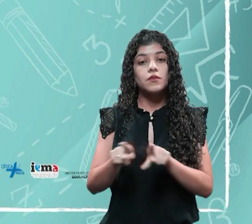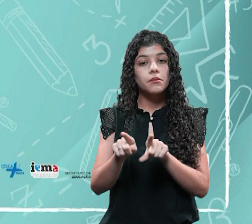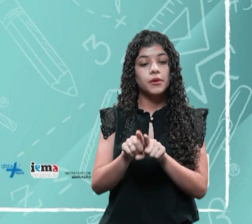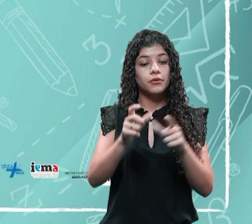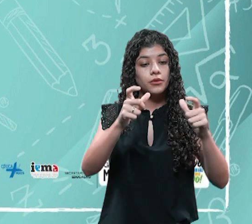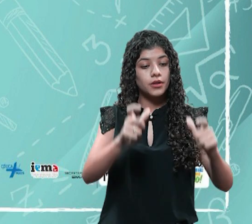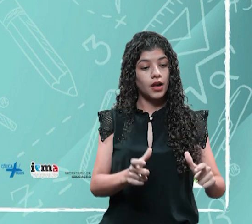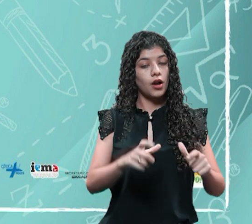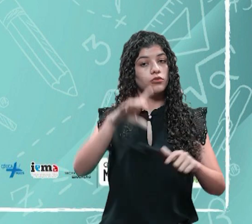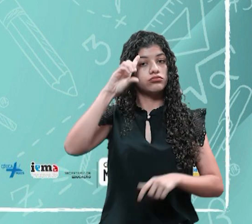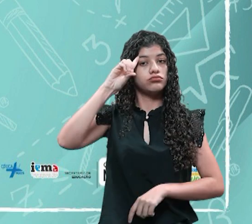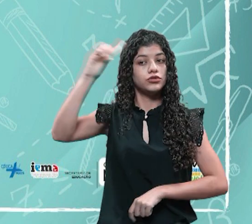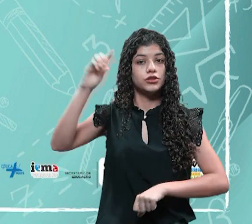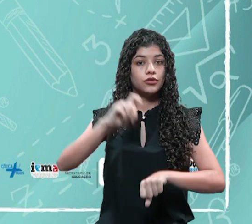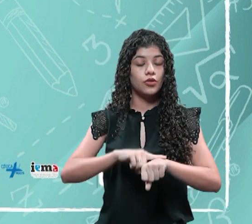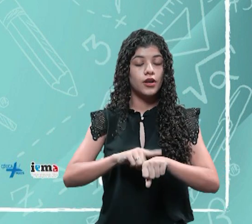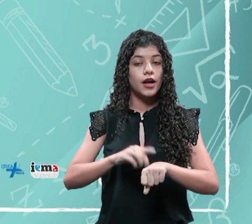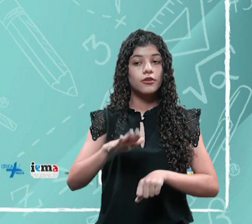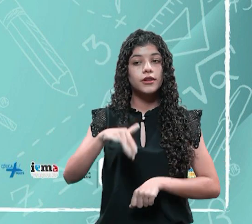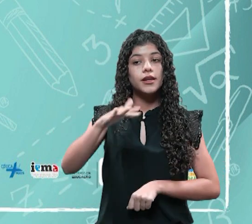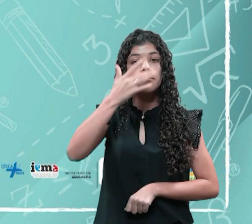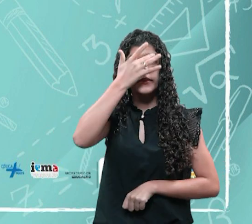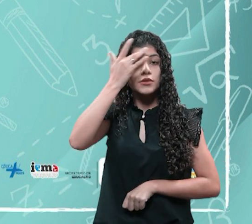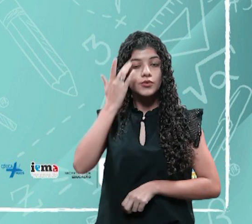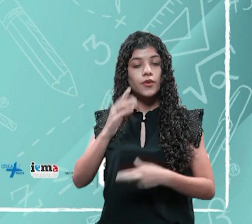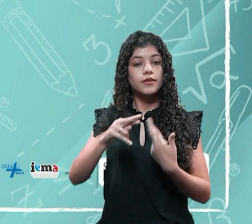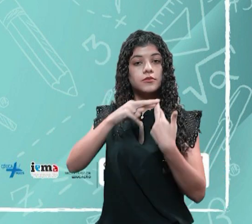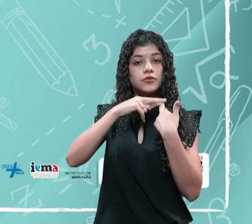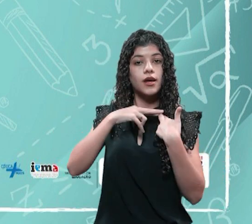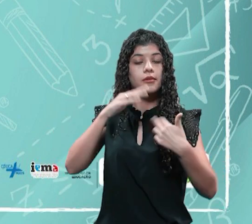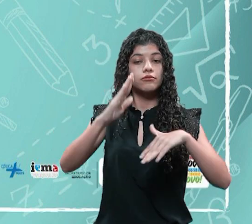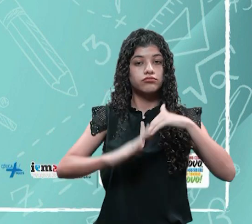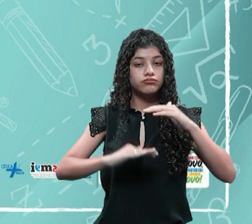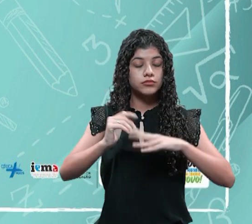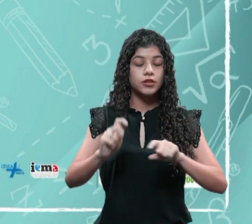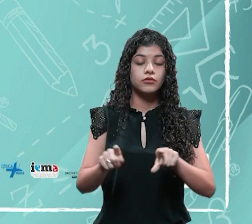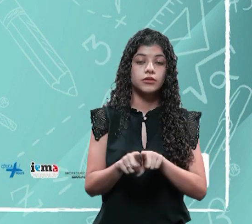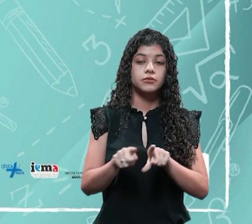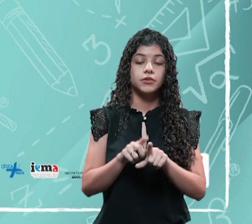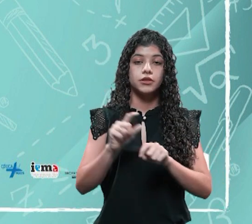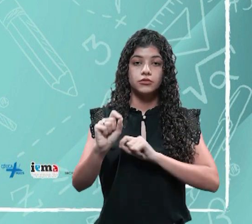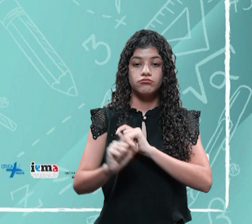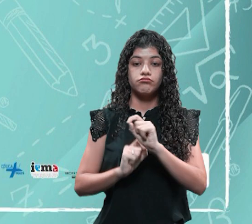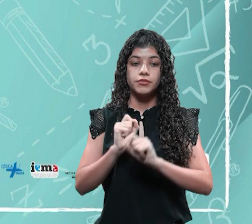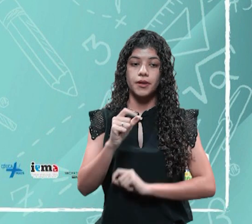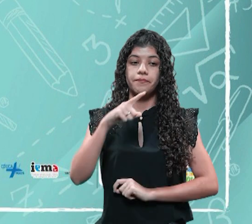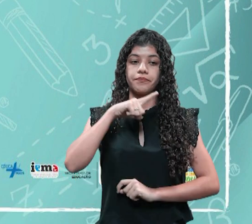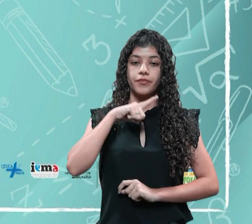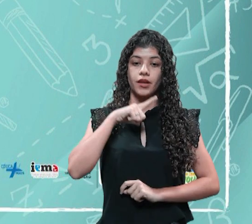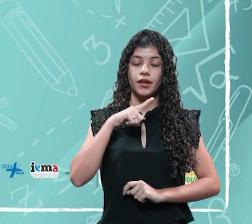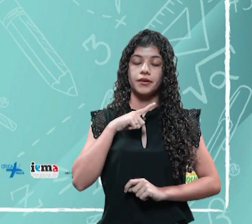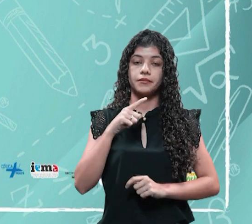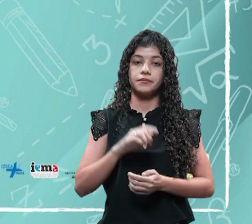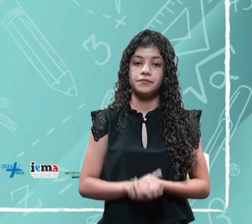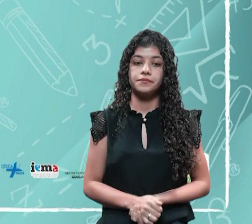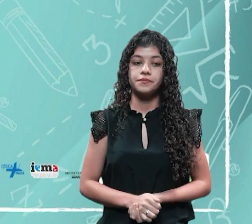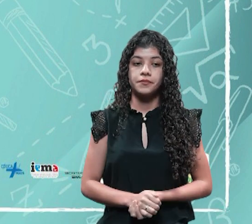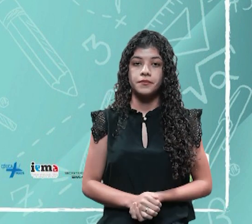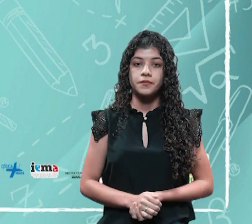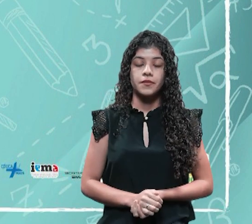o horário e quem é o profissional responsável, isso é importante. A gente tem aqui na descrição